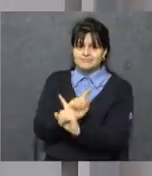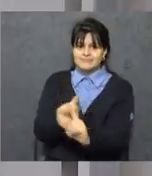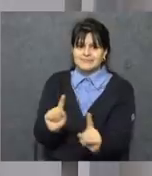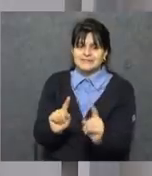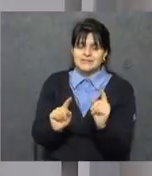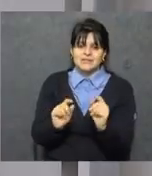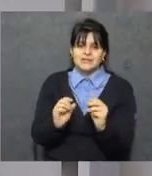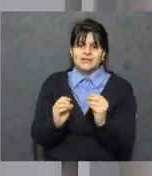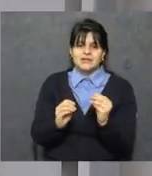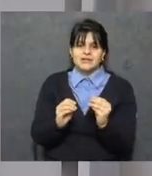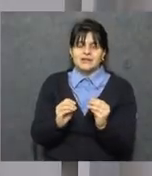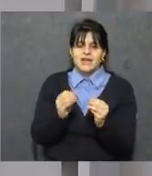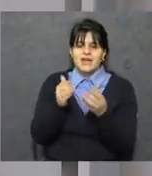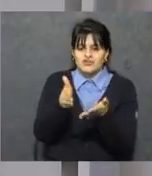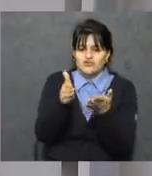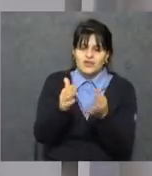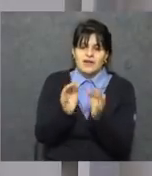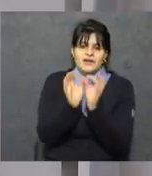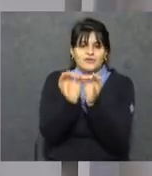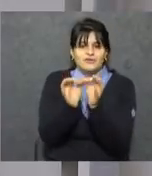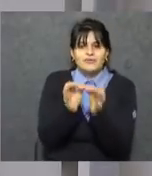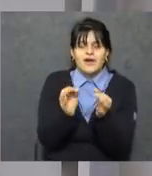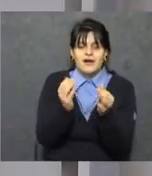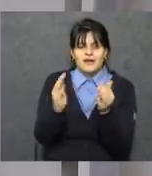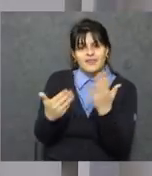de ajudar, de consolar, de animar.